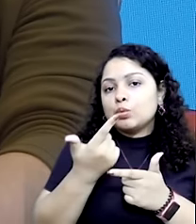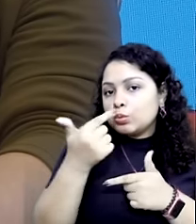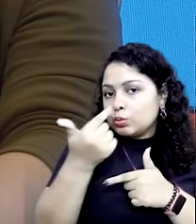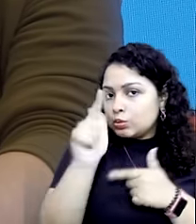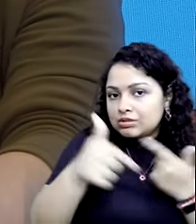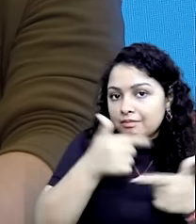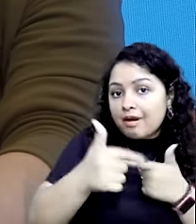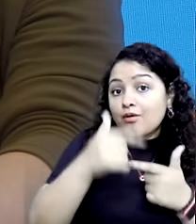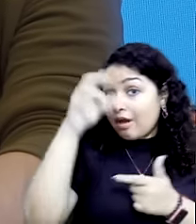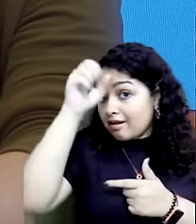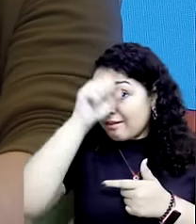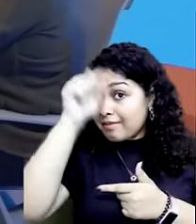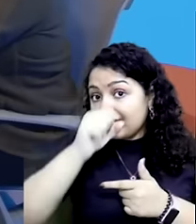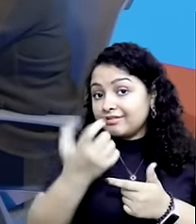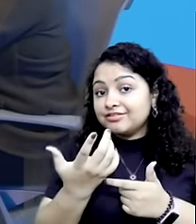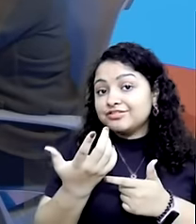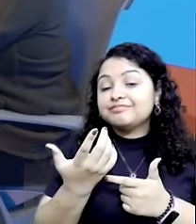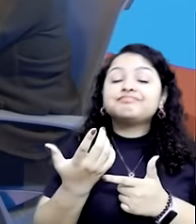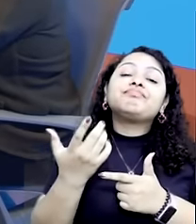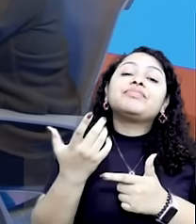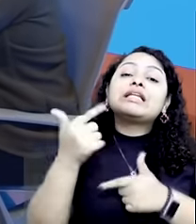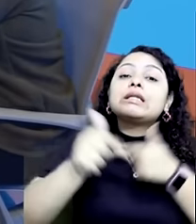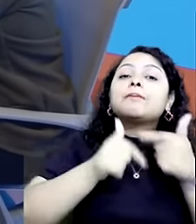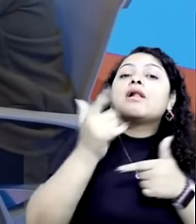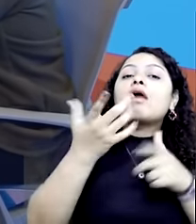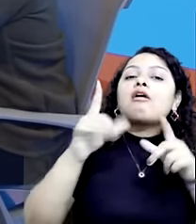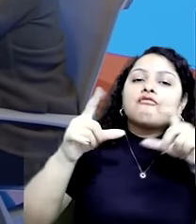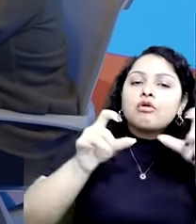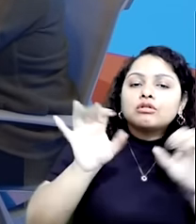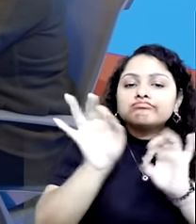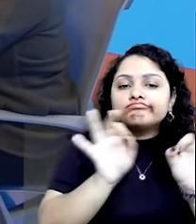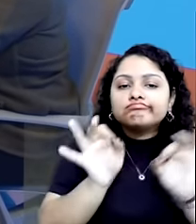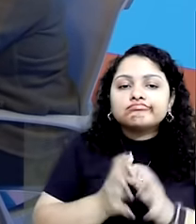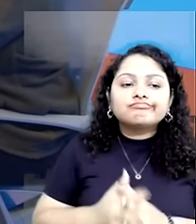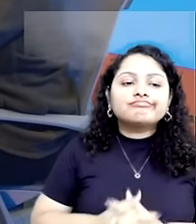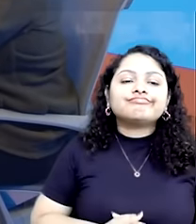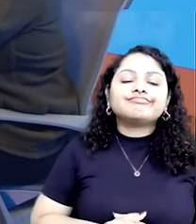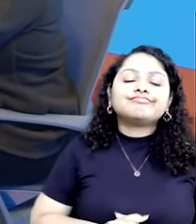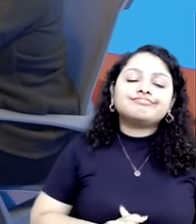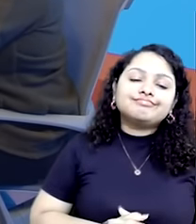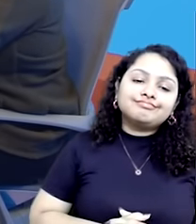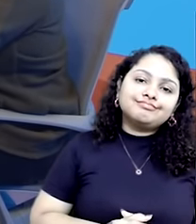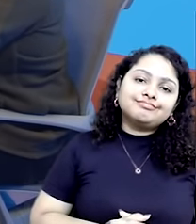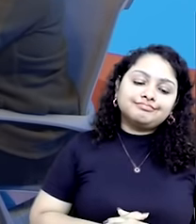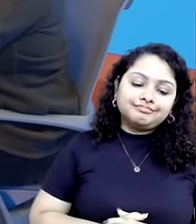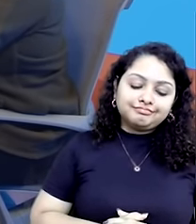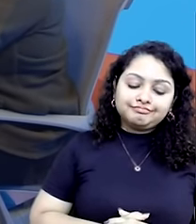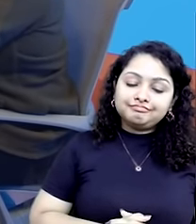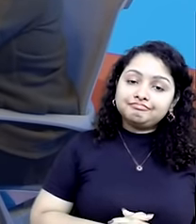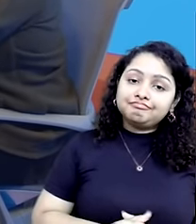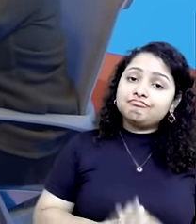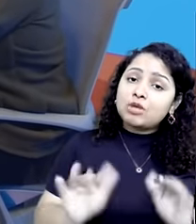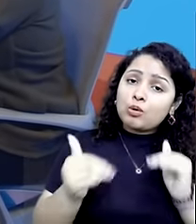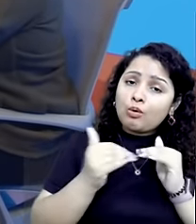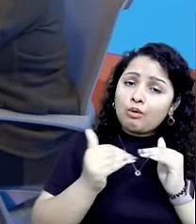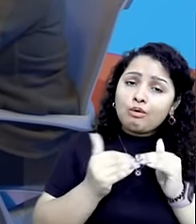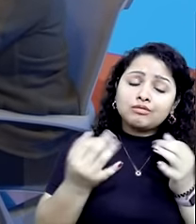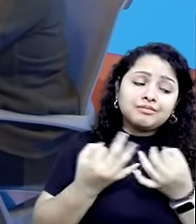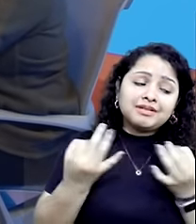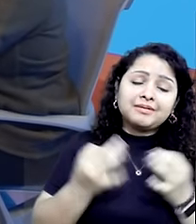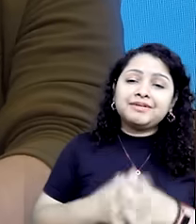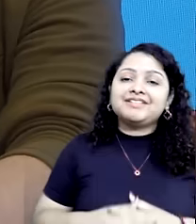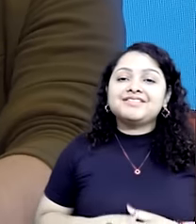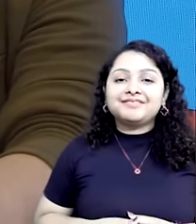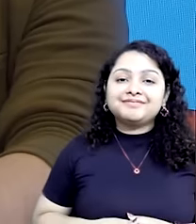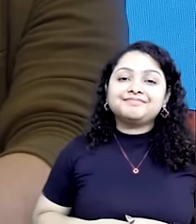fica com essa pessoa é isso aí concordo plenamente e eu sempre falo pros clientes né pros nossos clientes Então os